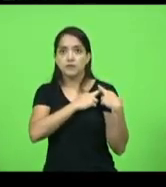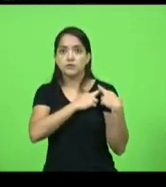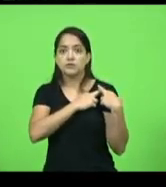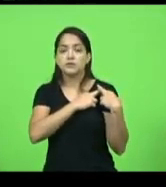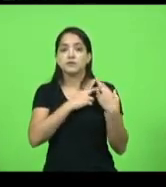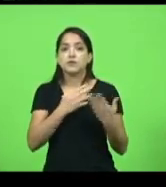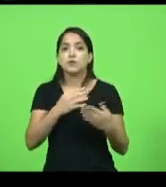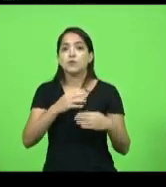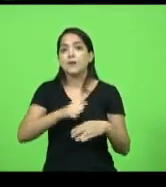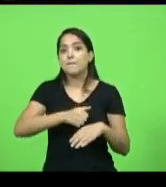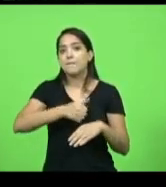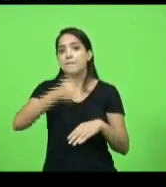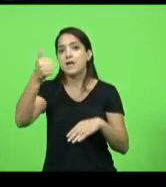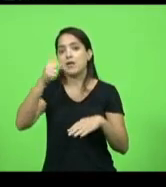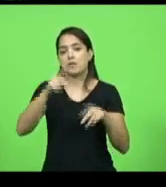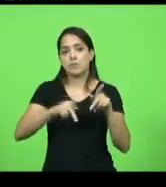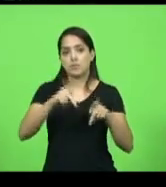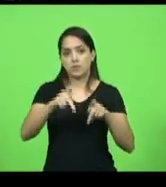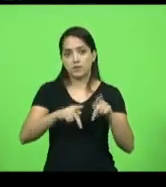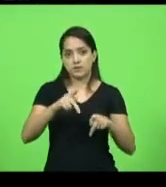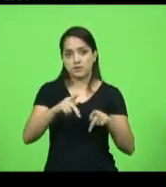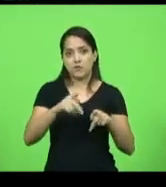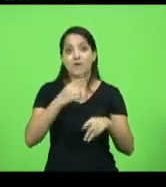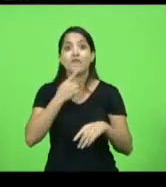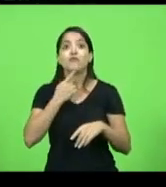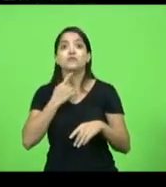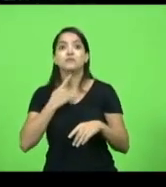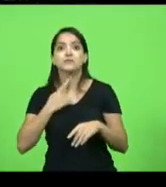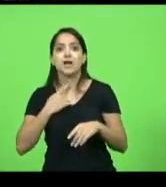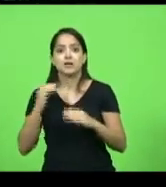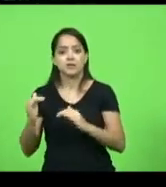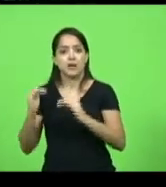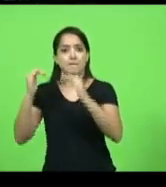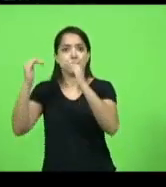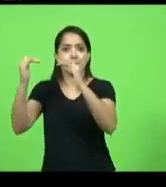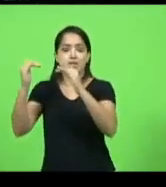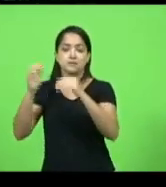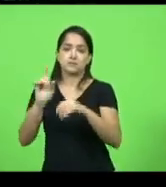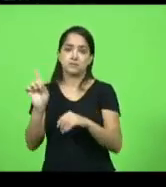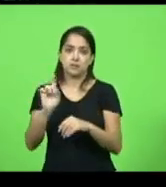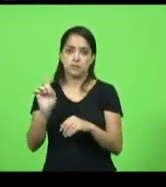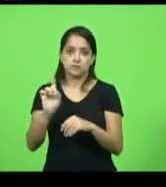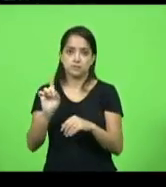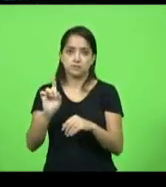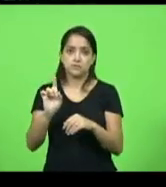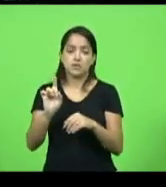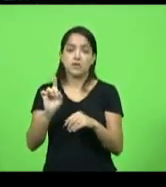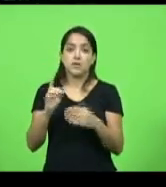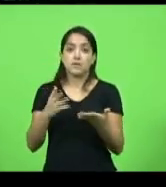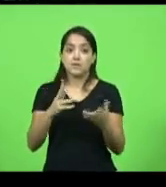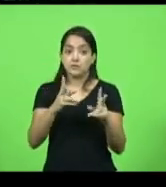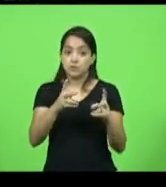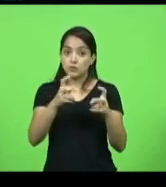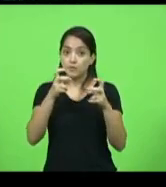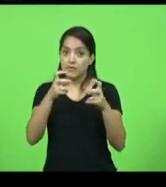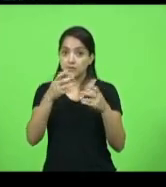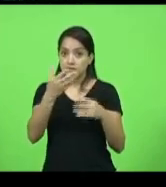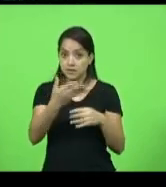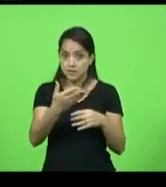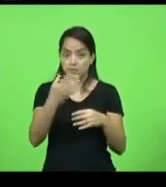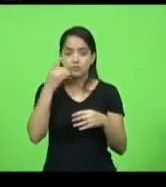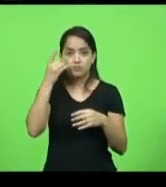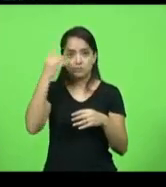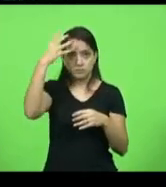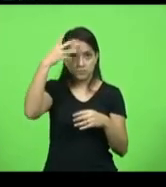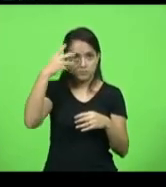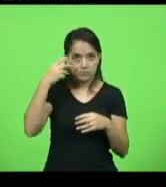catarinenses. A minha vontade ela não pode prevalecer aqui no plenário. Então, quando eu vejo a deputada Luciane